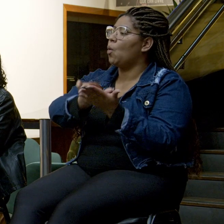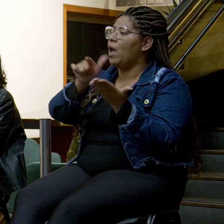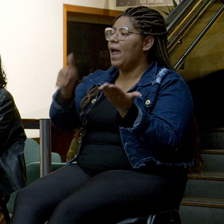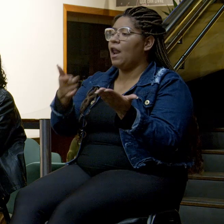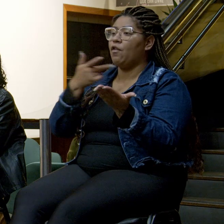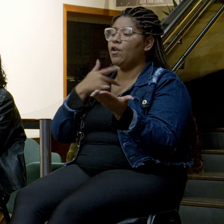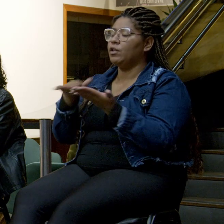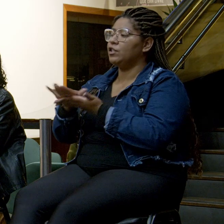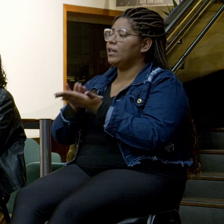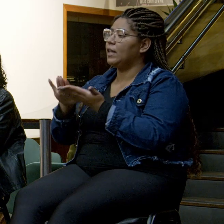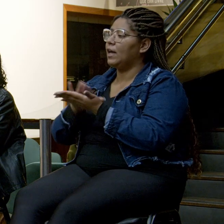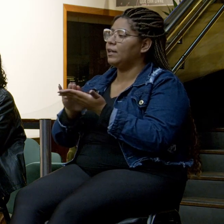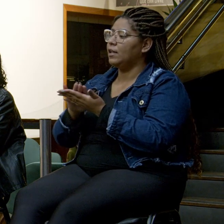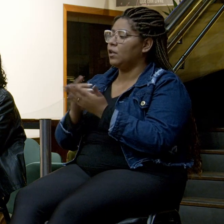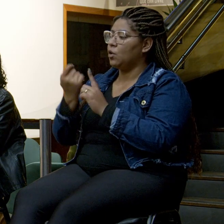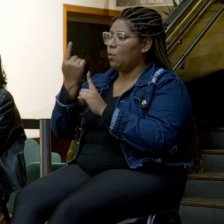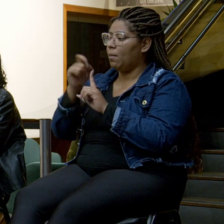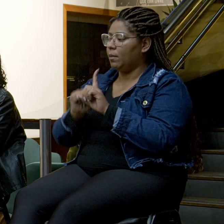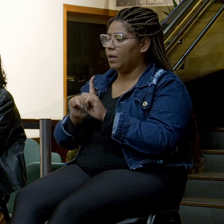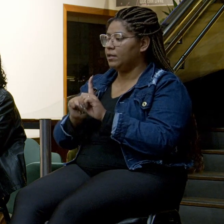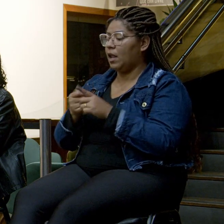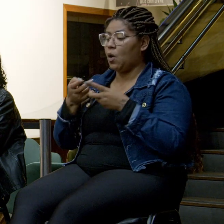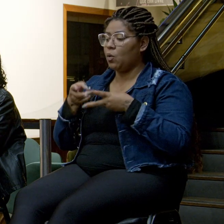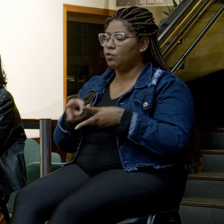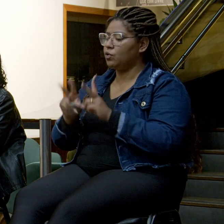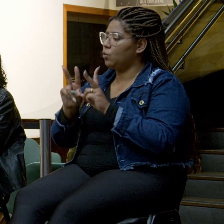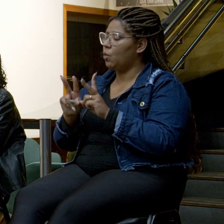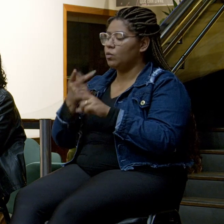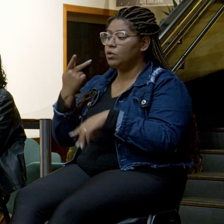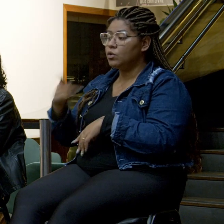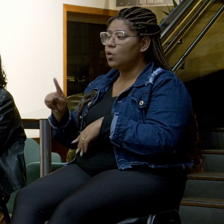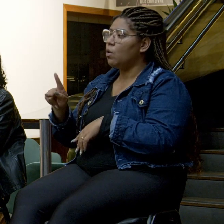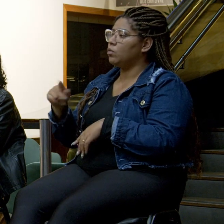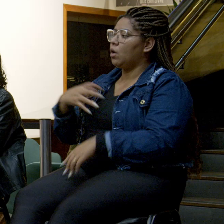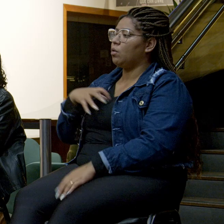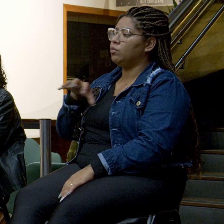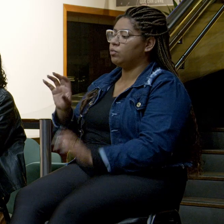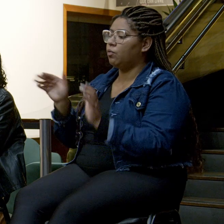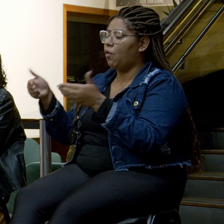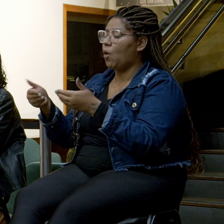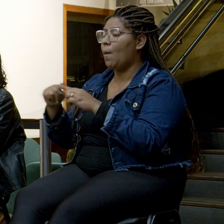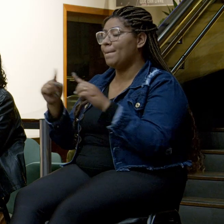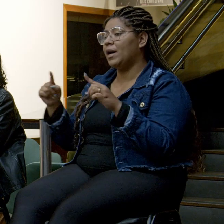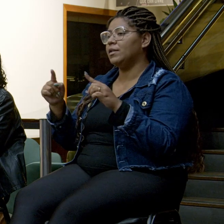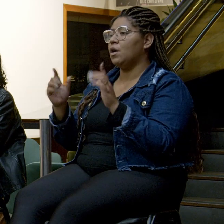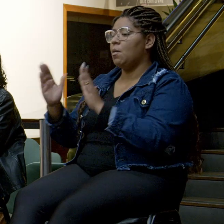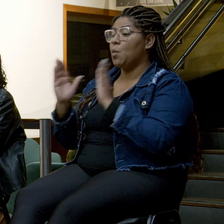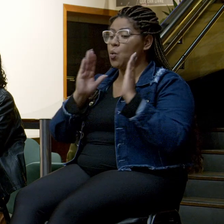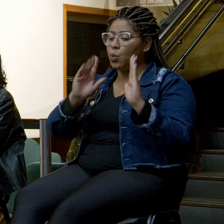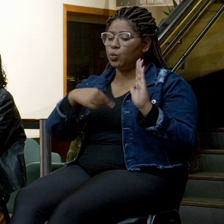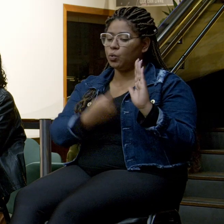nada nem por um mês. Aquilo continuou no primeiro plano. Mas, por outro, também fez a